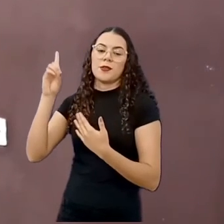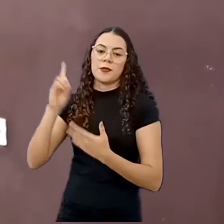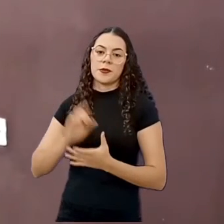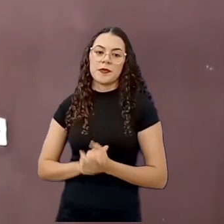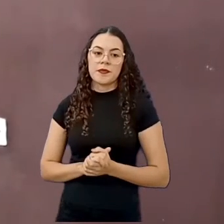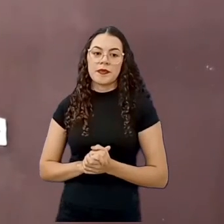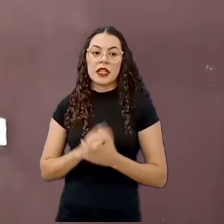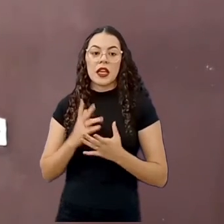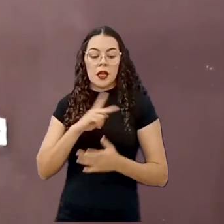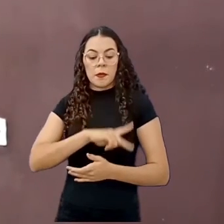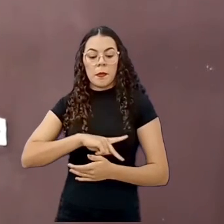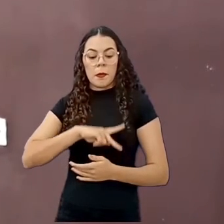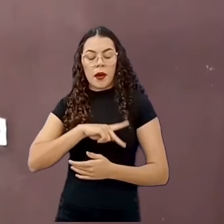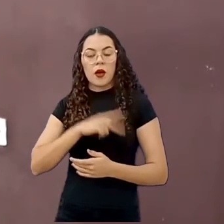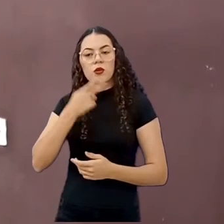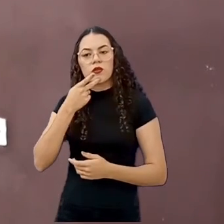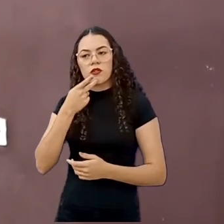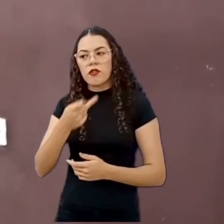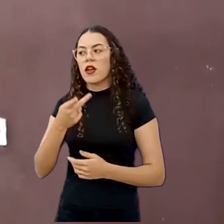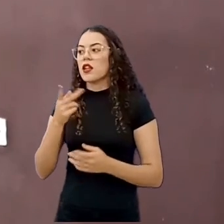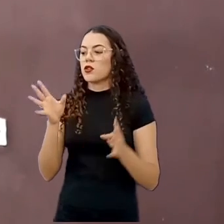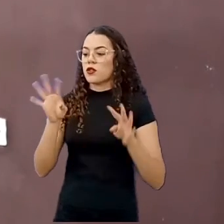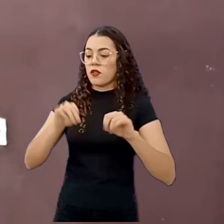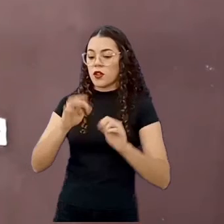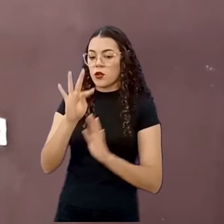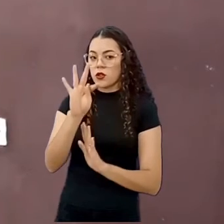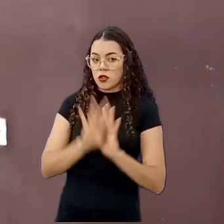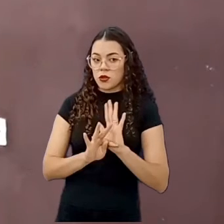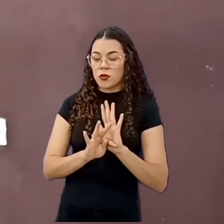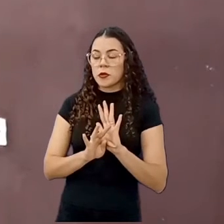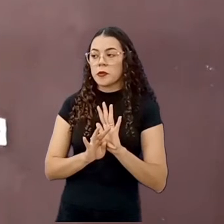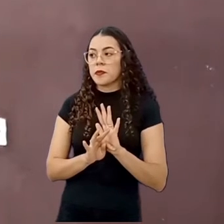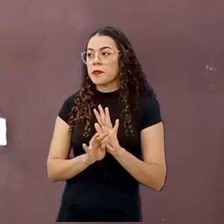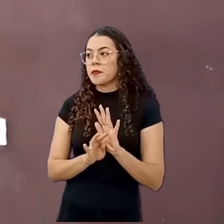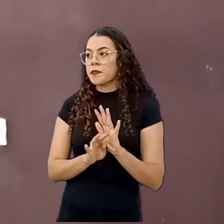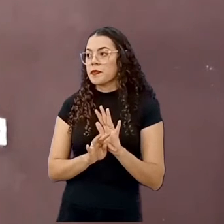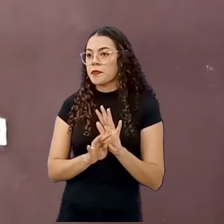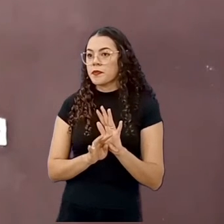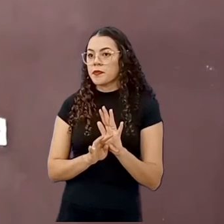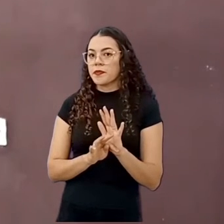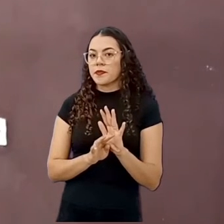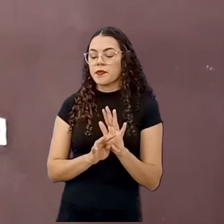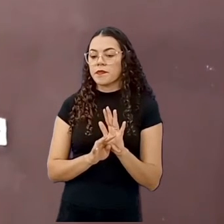E aí Paulo reforça a ideia aqui agora no final do texto,